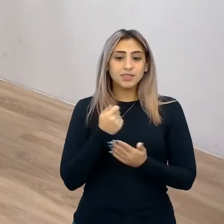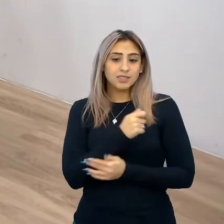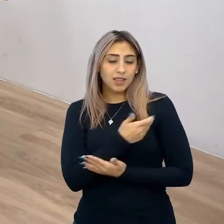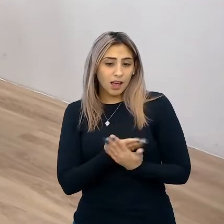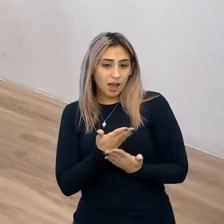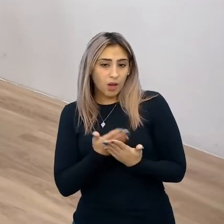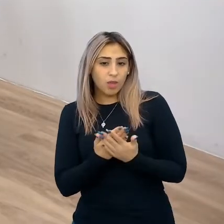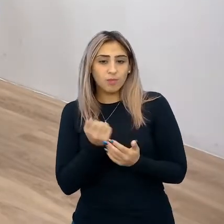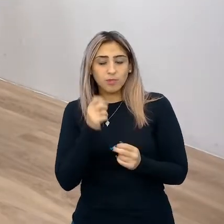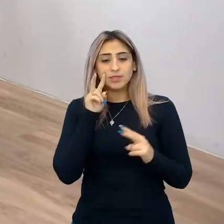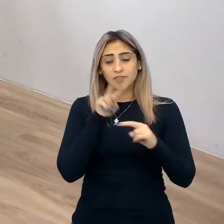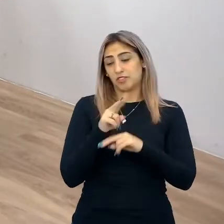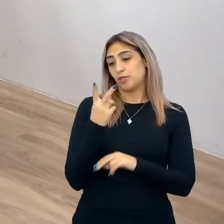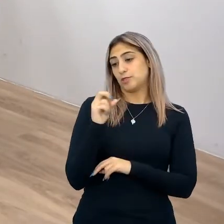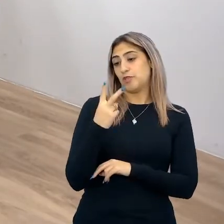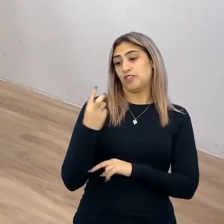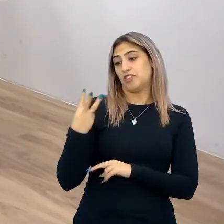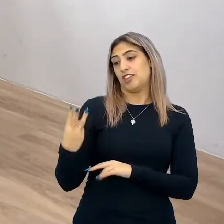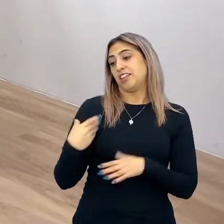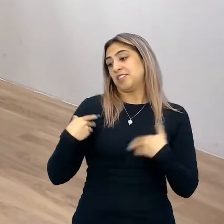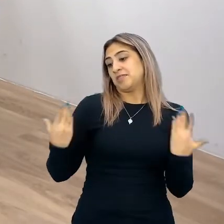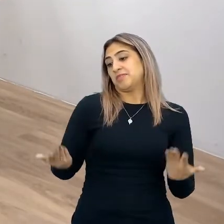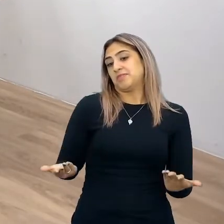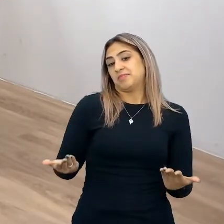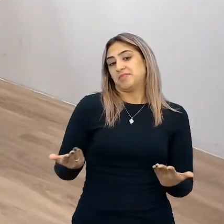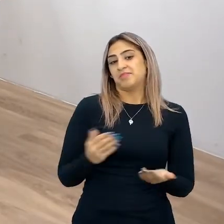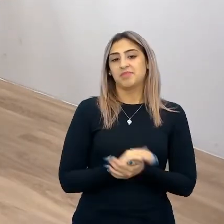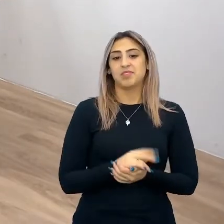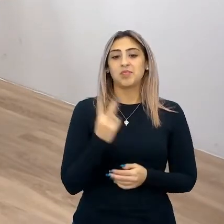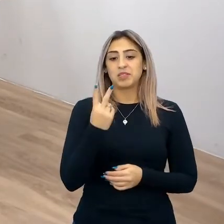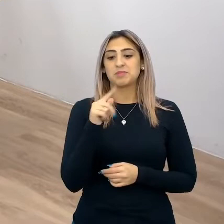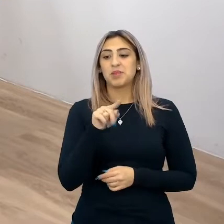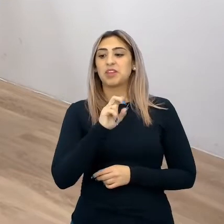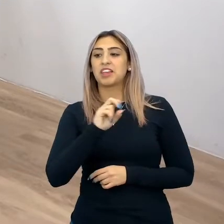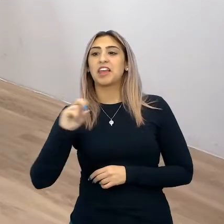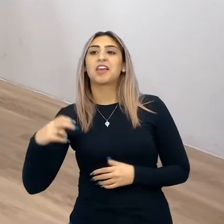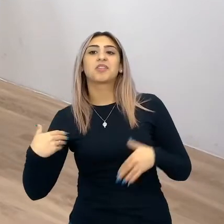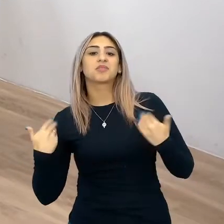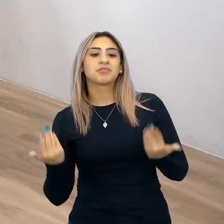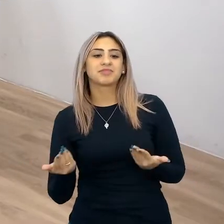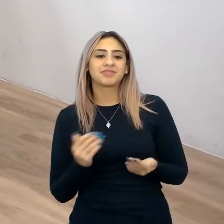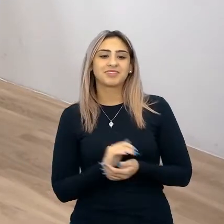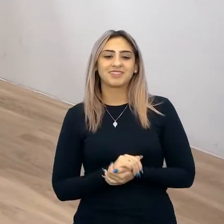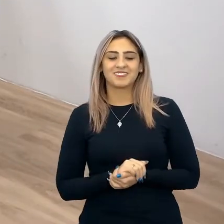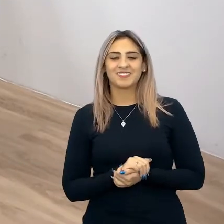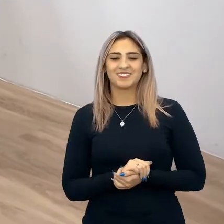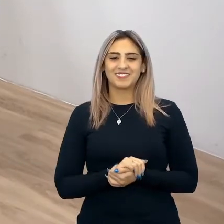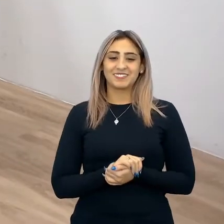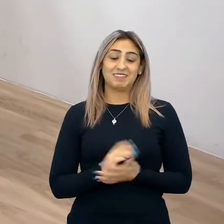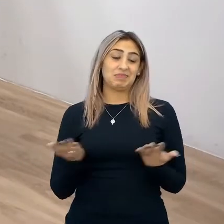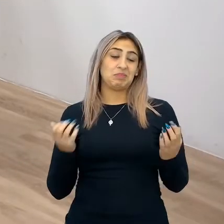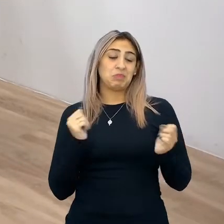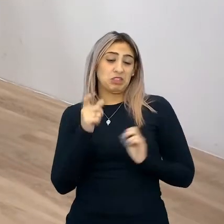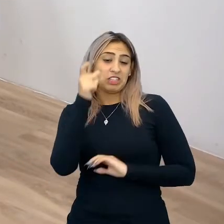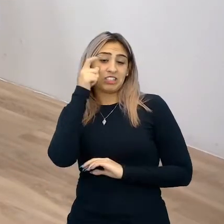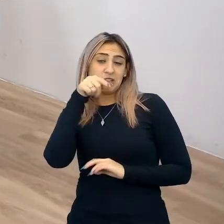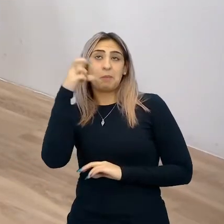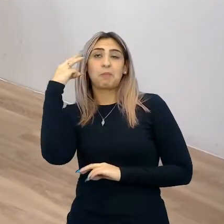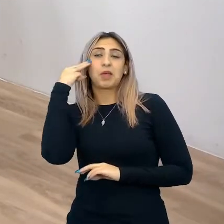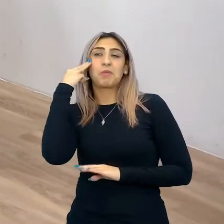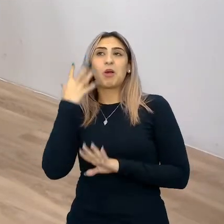deve estar sendo vista em 2.300, 2.400, 2.500. E eu em memória. A gente está em memória por aqui, em memória,